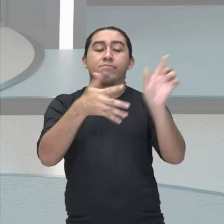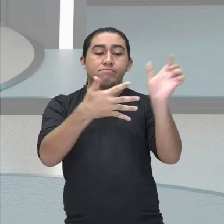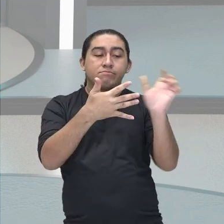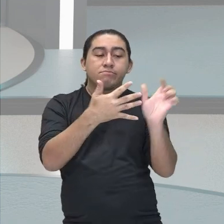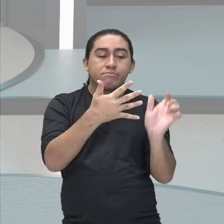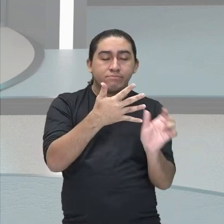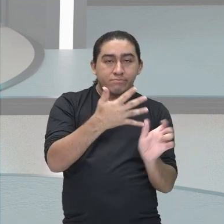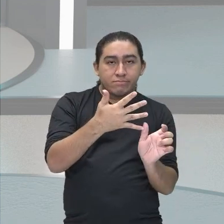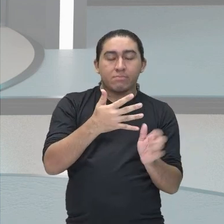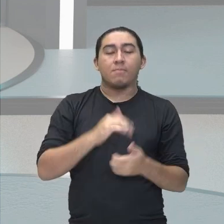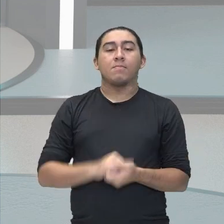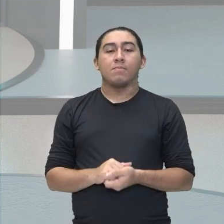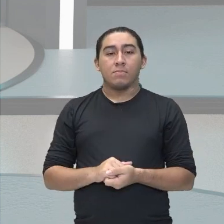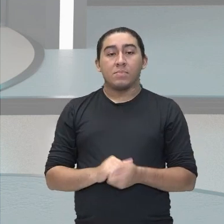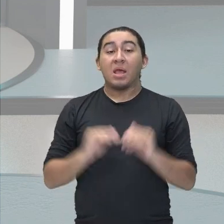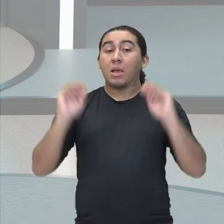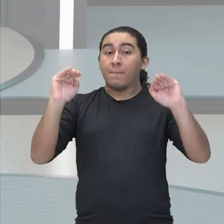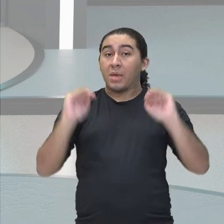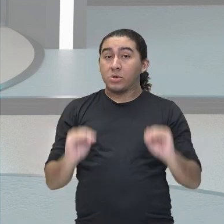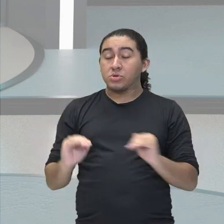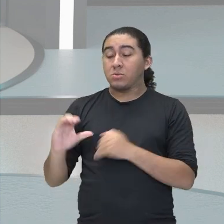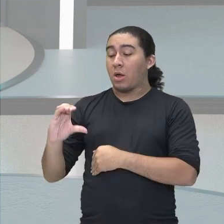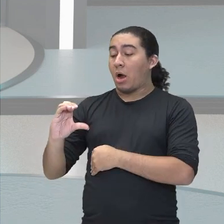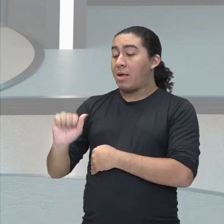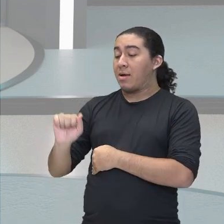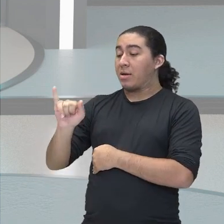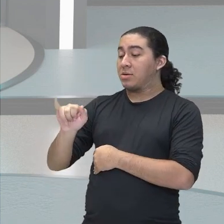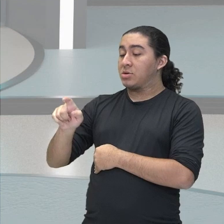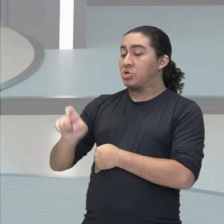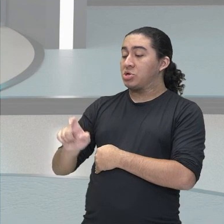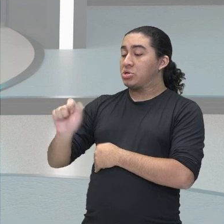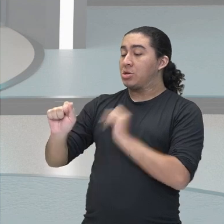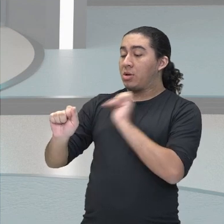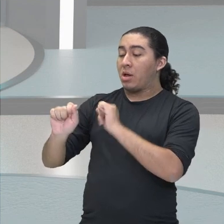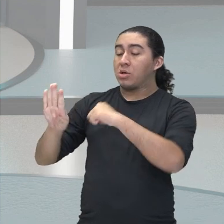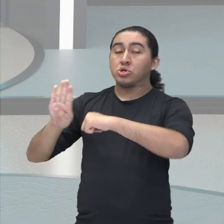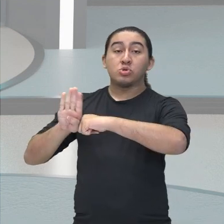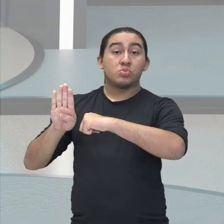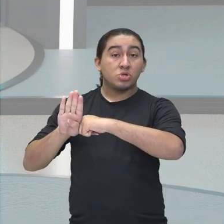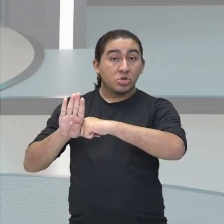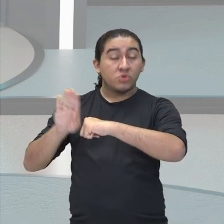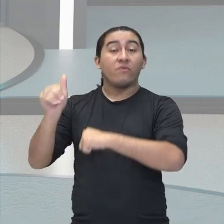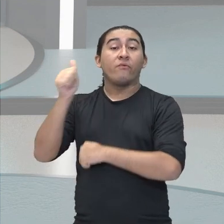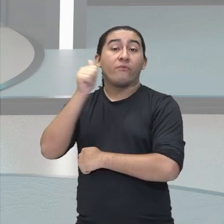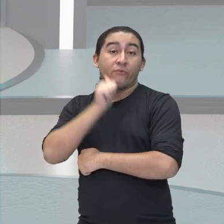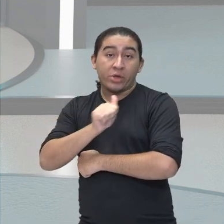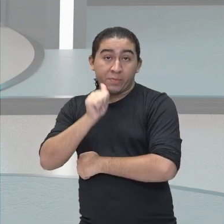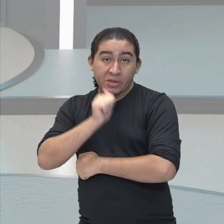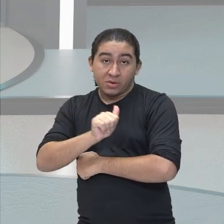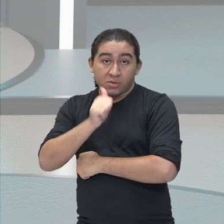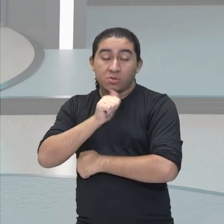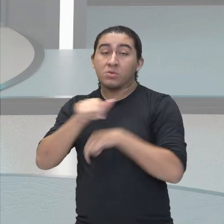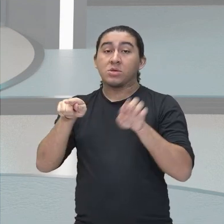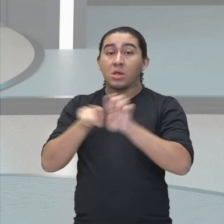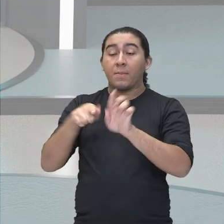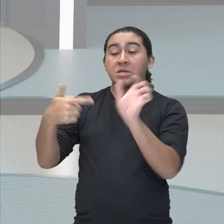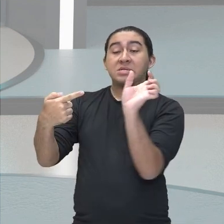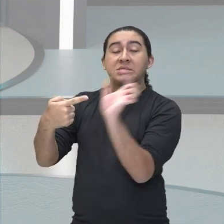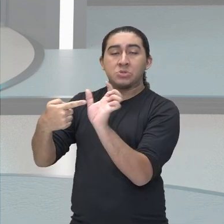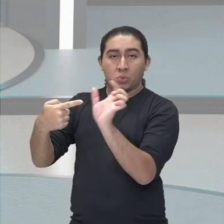né? A caixa é um substantivo feminino e está no